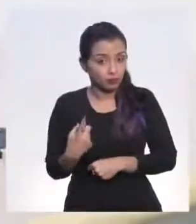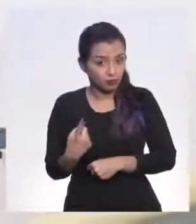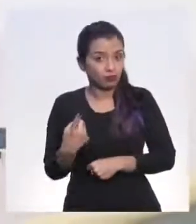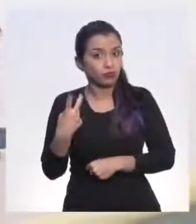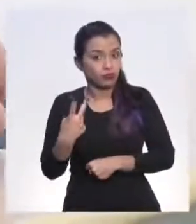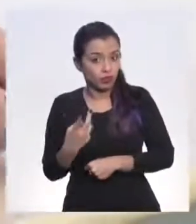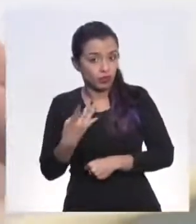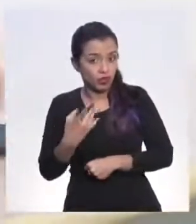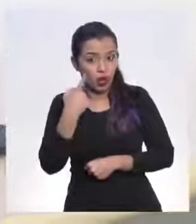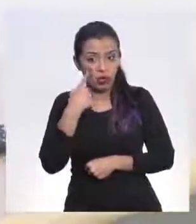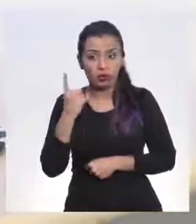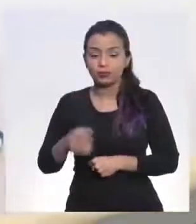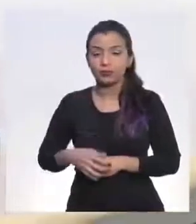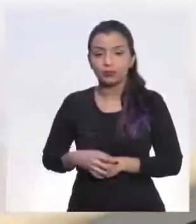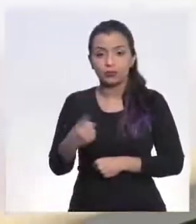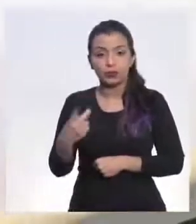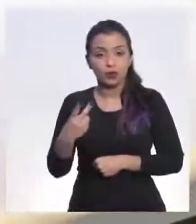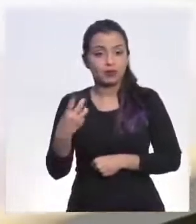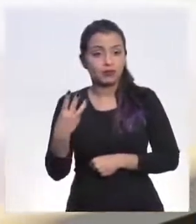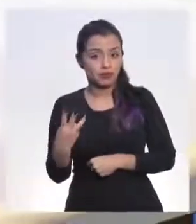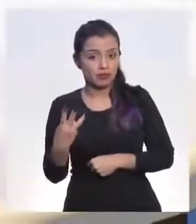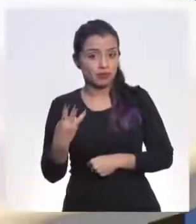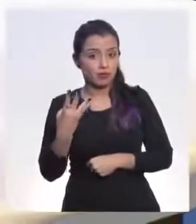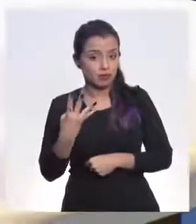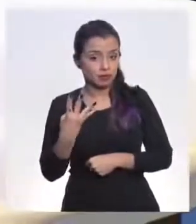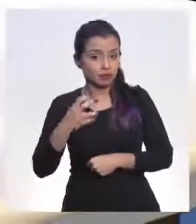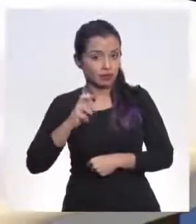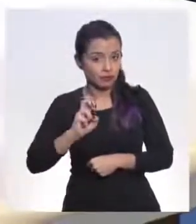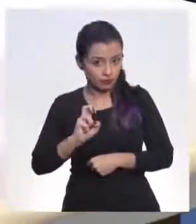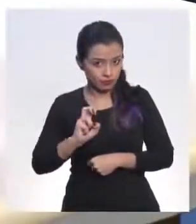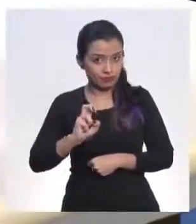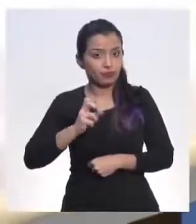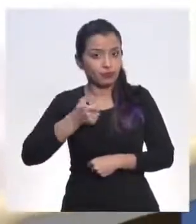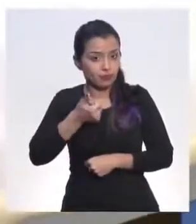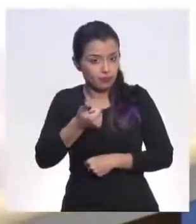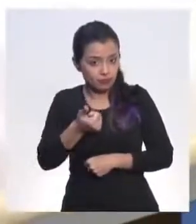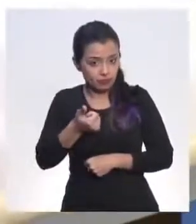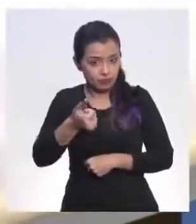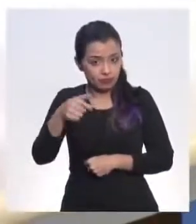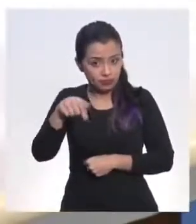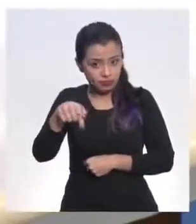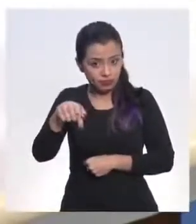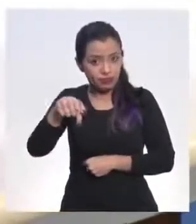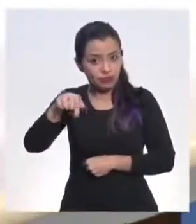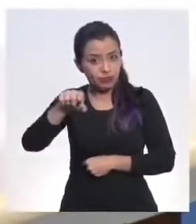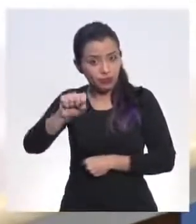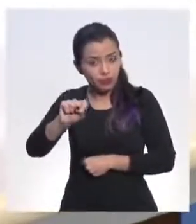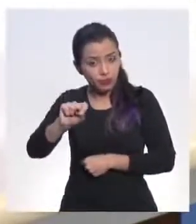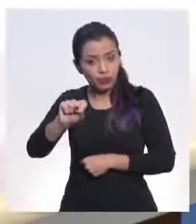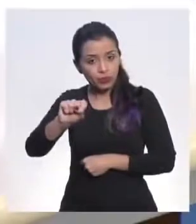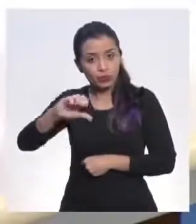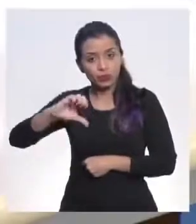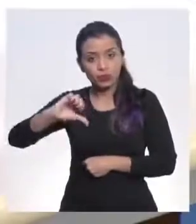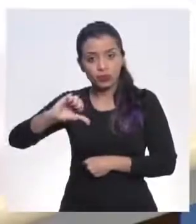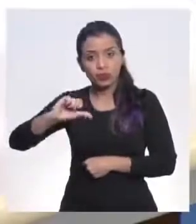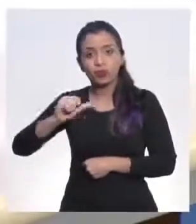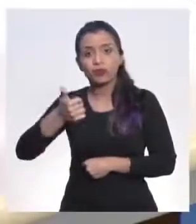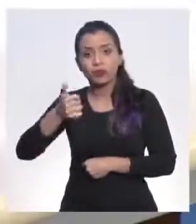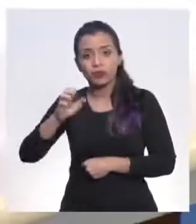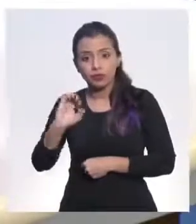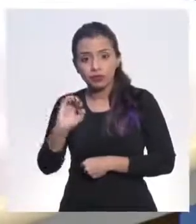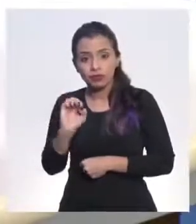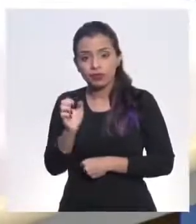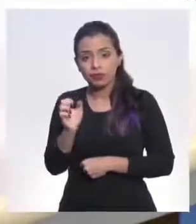1, 2, 3, 4, 5, 6, 7, 8,